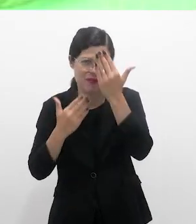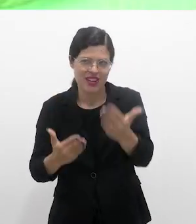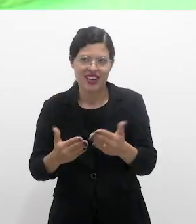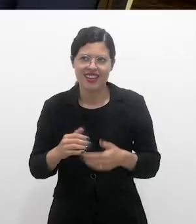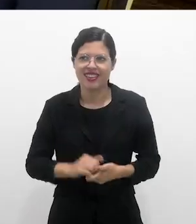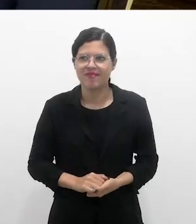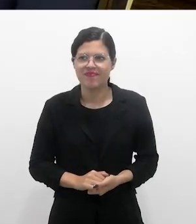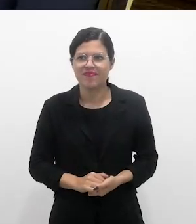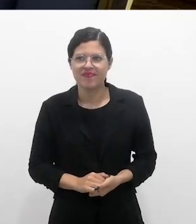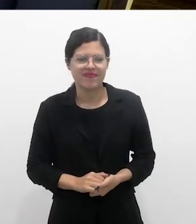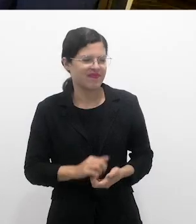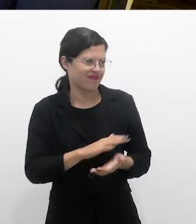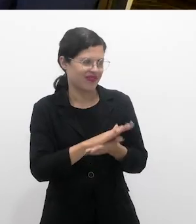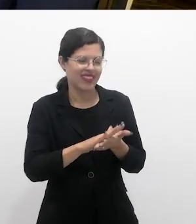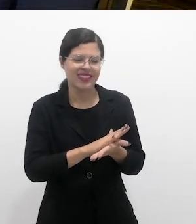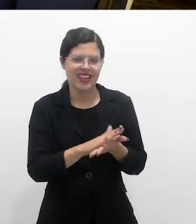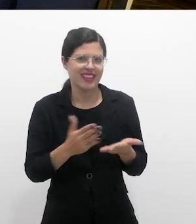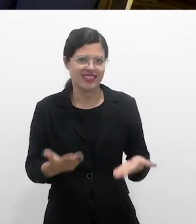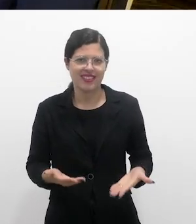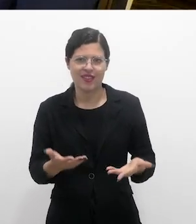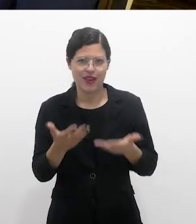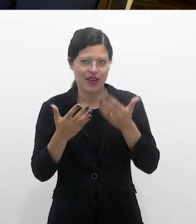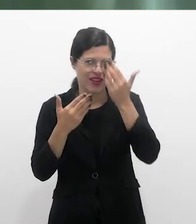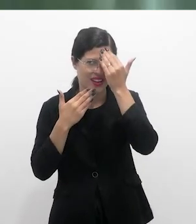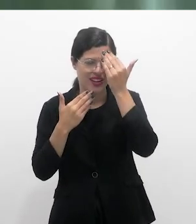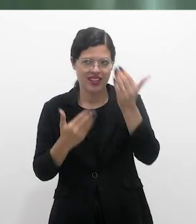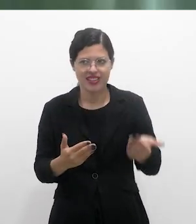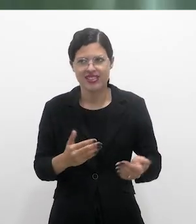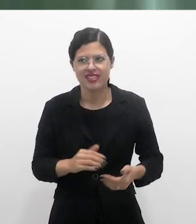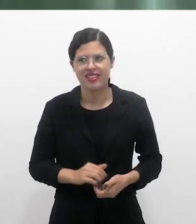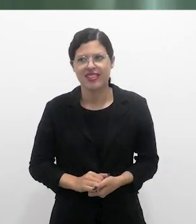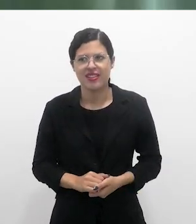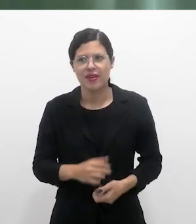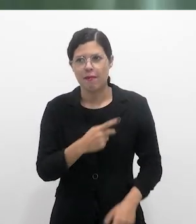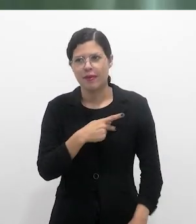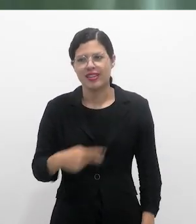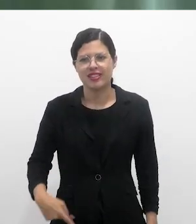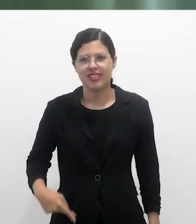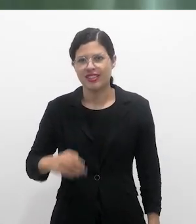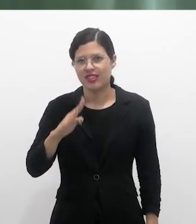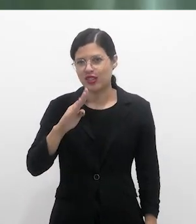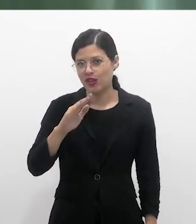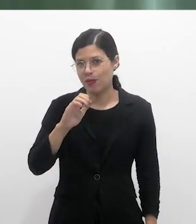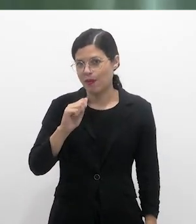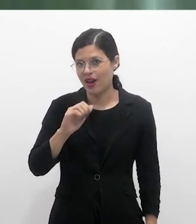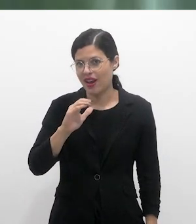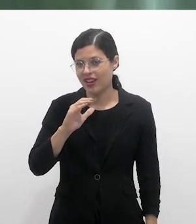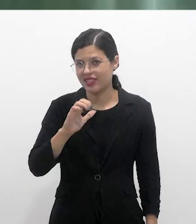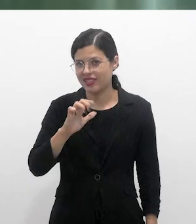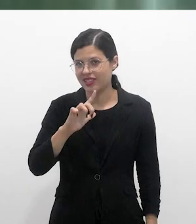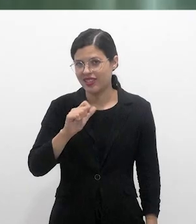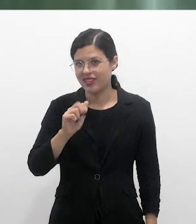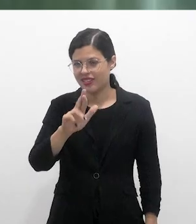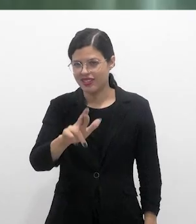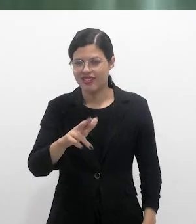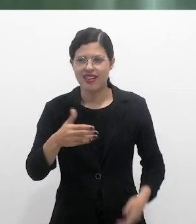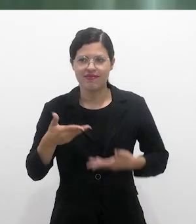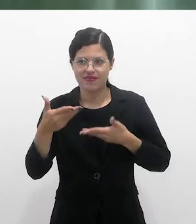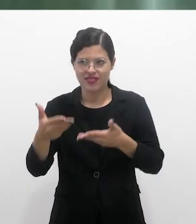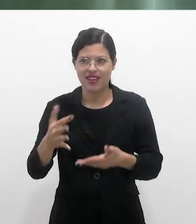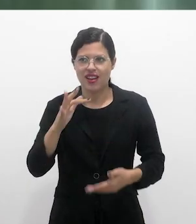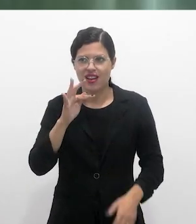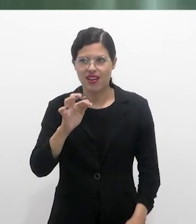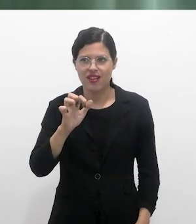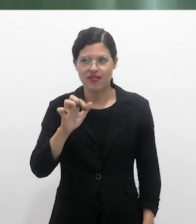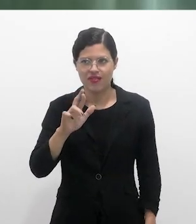tua presença aqui. Nada. Eu quero, primeiro de tudo, agradecer ao presidente Barcelar pela receptividade, a